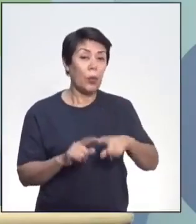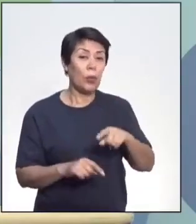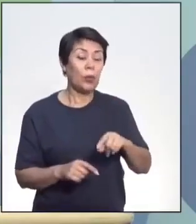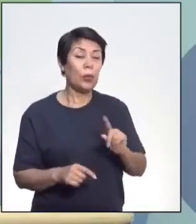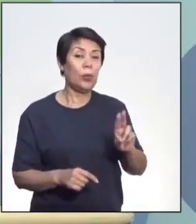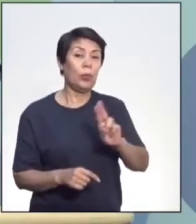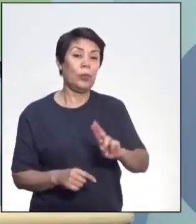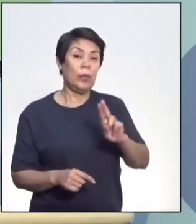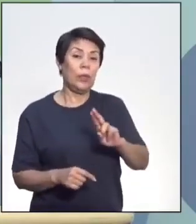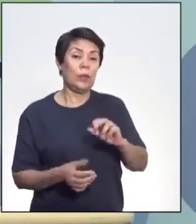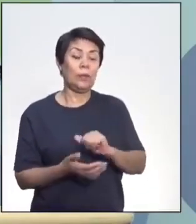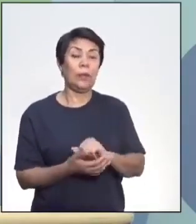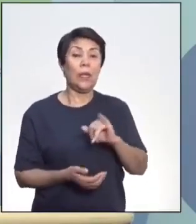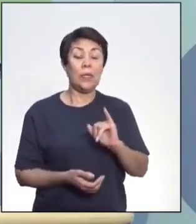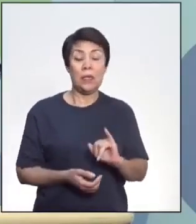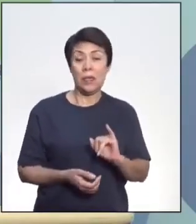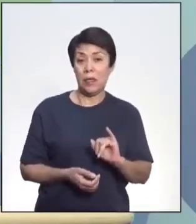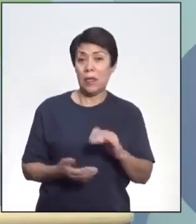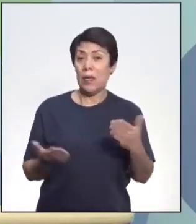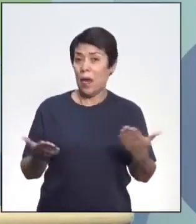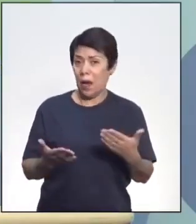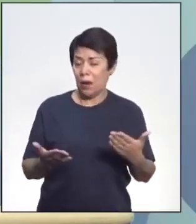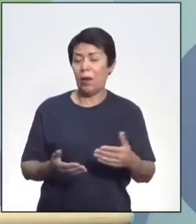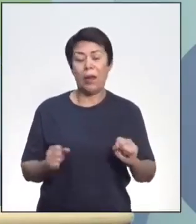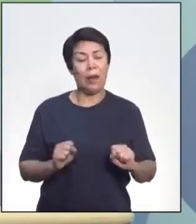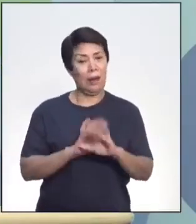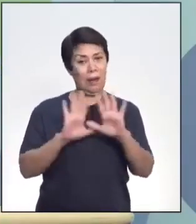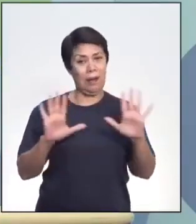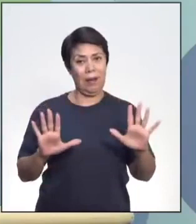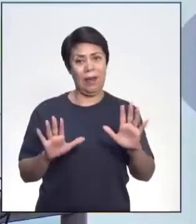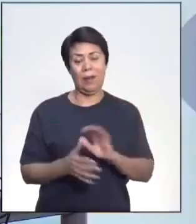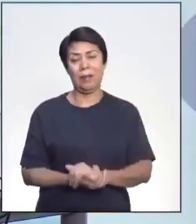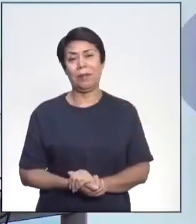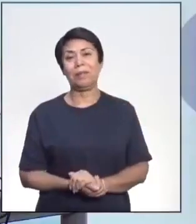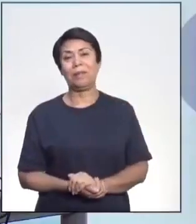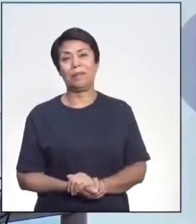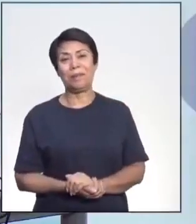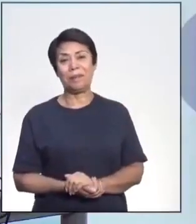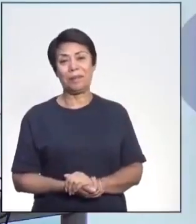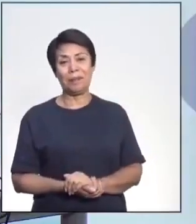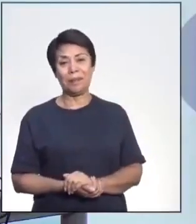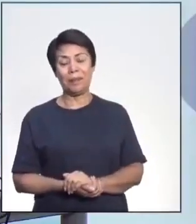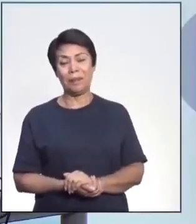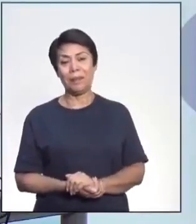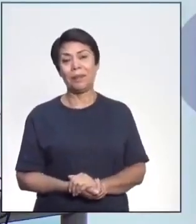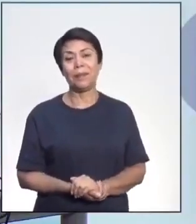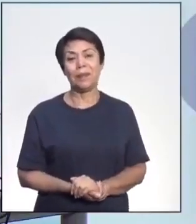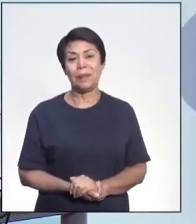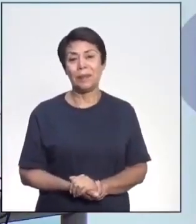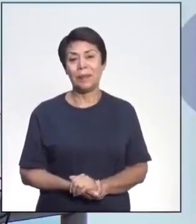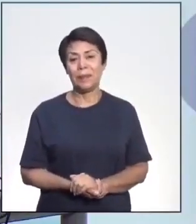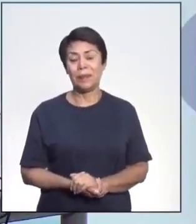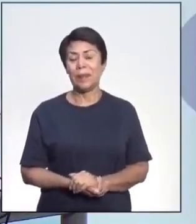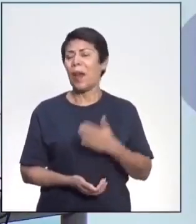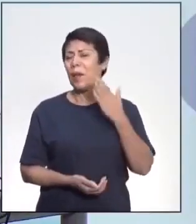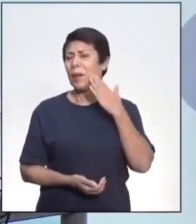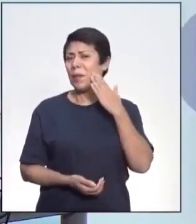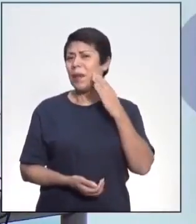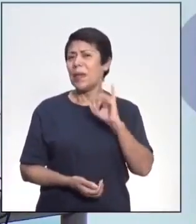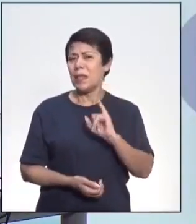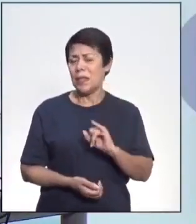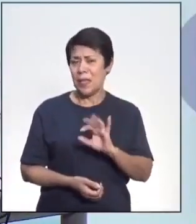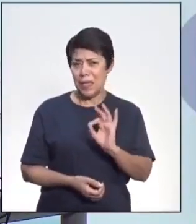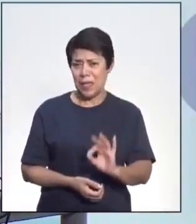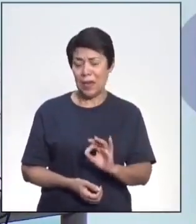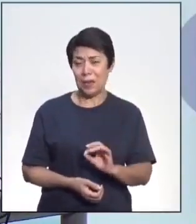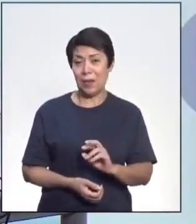Mas, de repente, se não foi, eu acho que agora ficou bem claro para eles. Ah, legal. Vamos saber se realmente ficou claro para eles. Então, o que eu pedi para